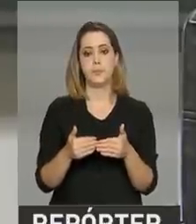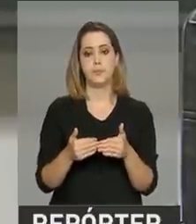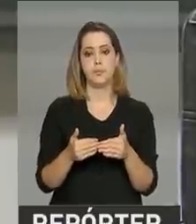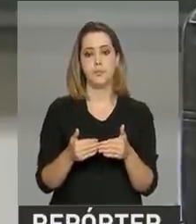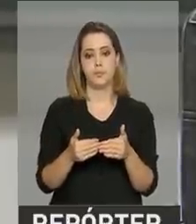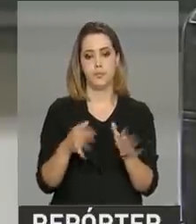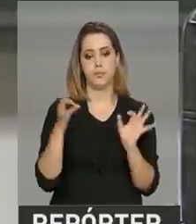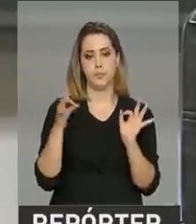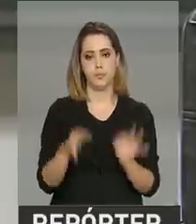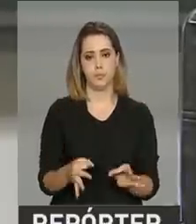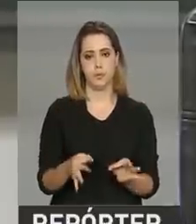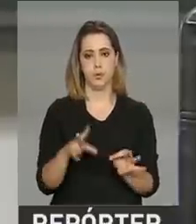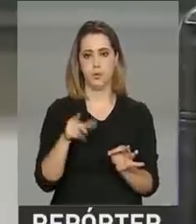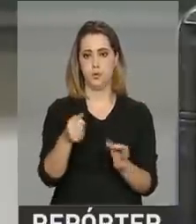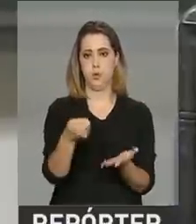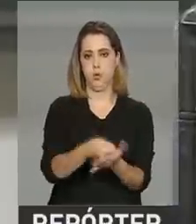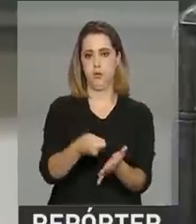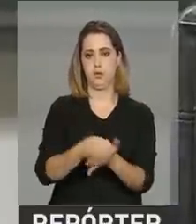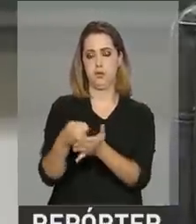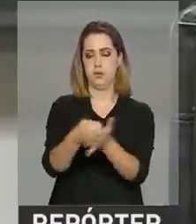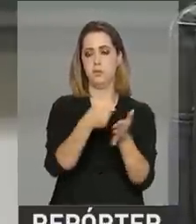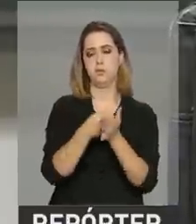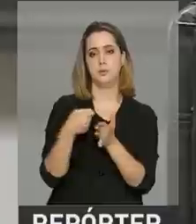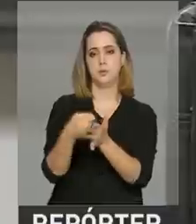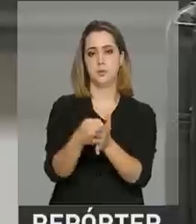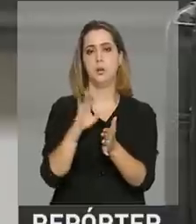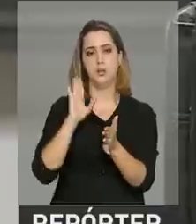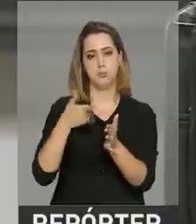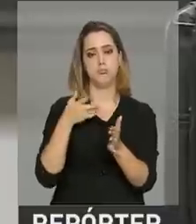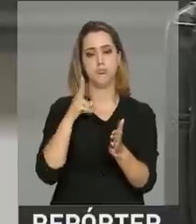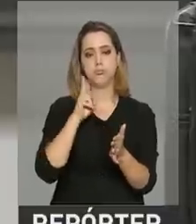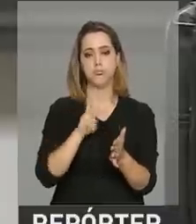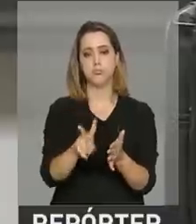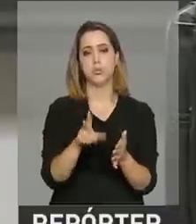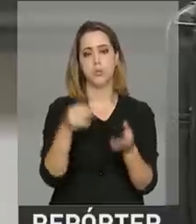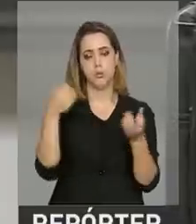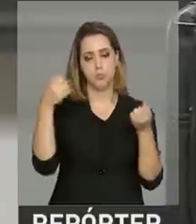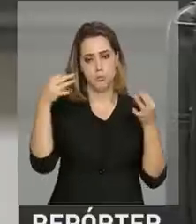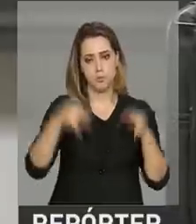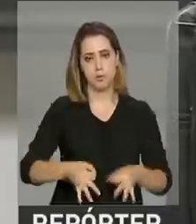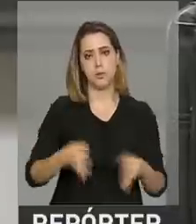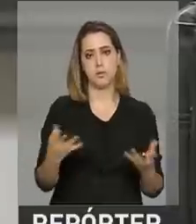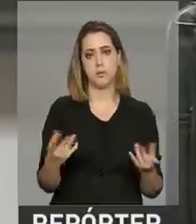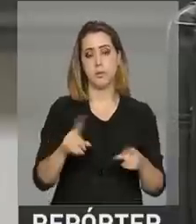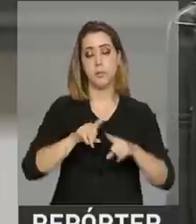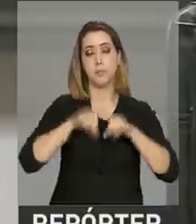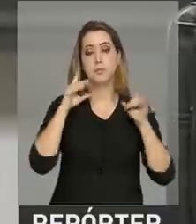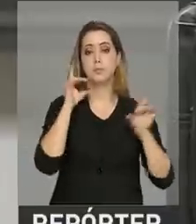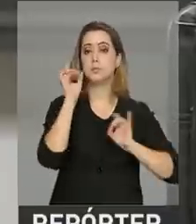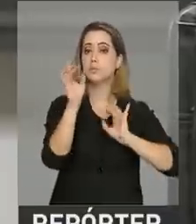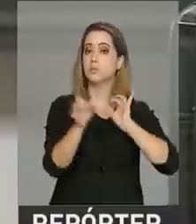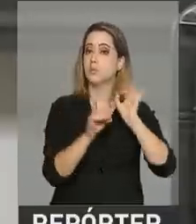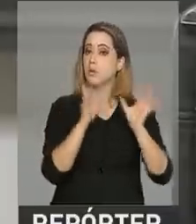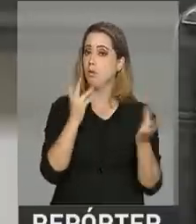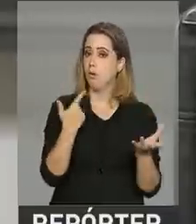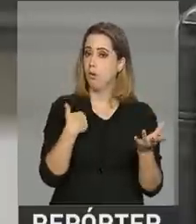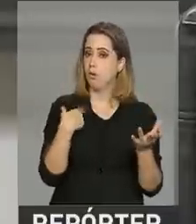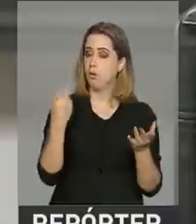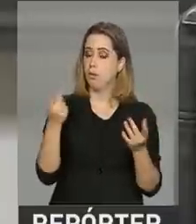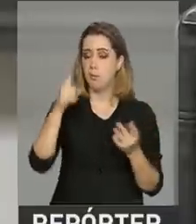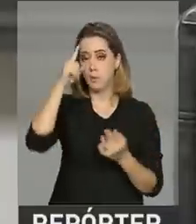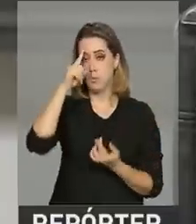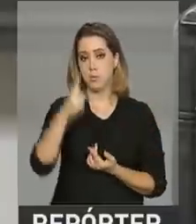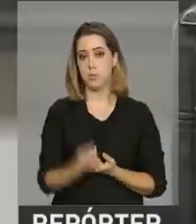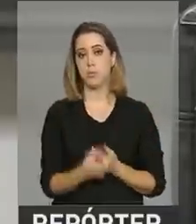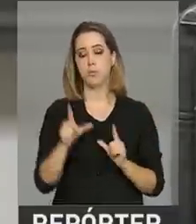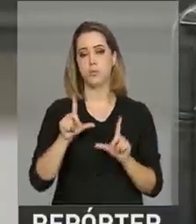ao cumprimento, né, das despesas discricionárias que estavam previstas para o final do ano, mais especial aí com a diretriz de